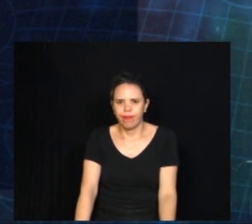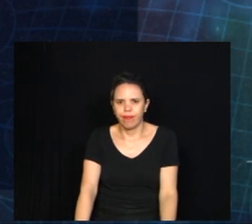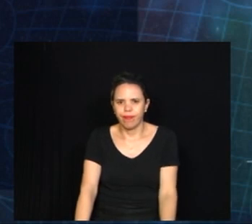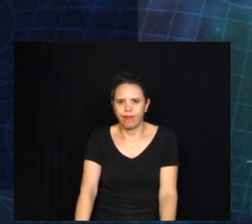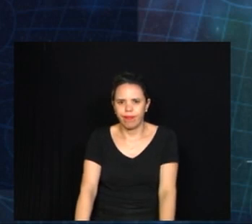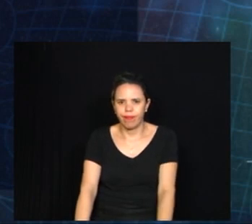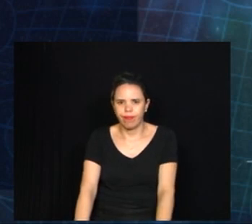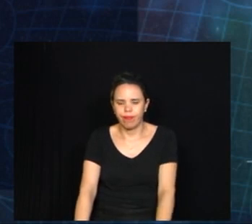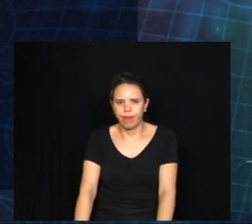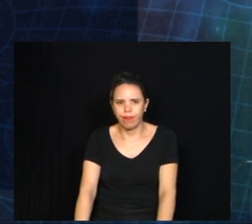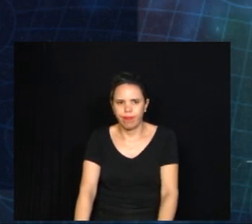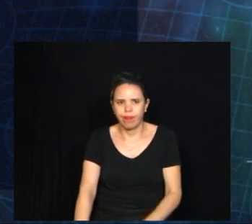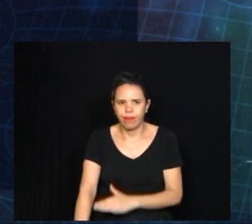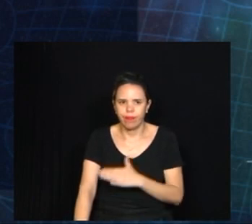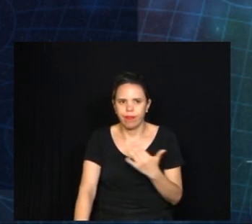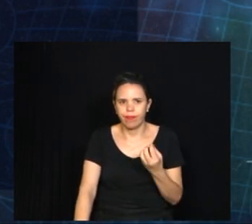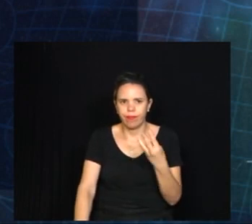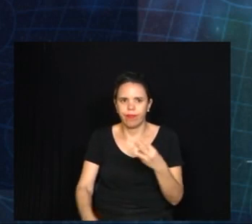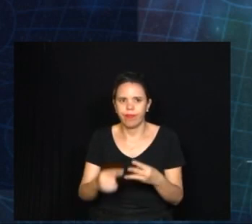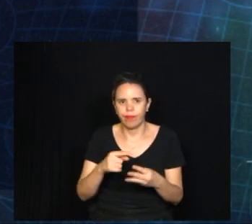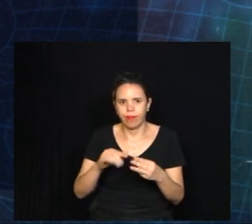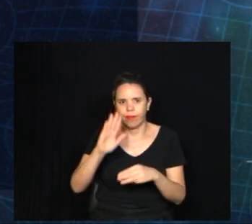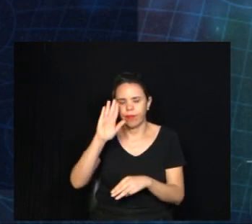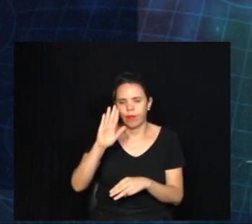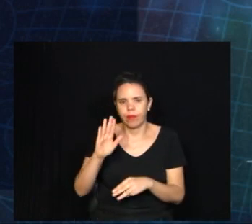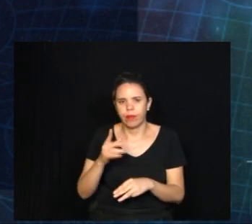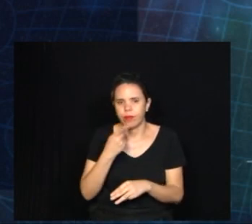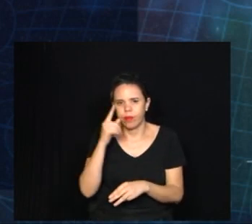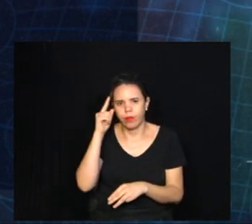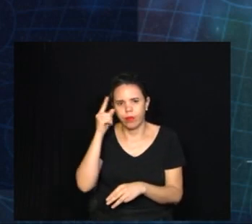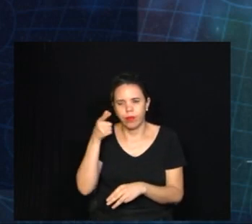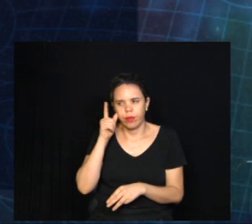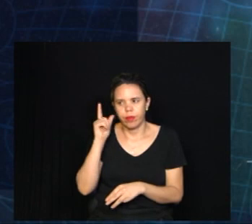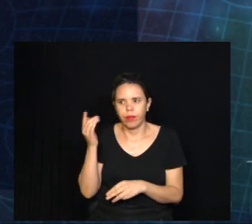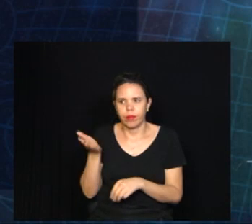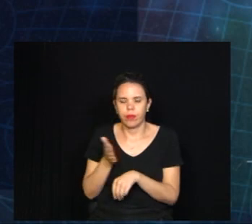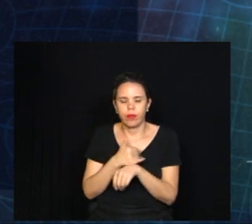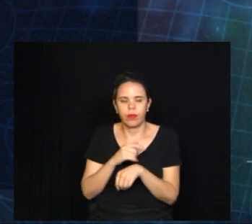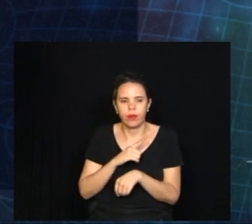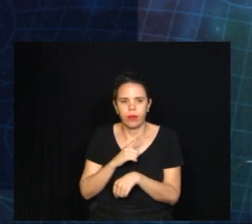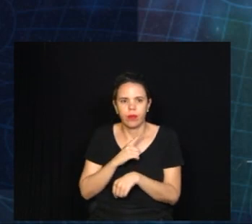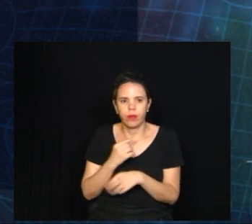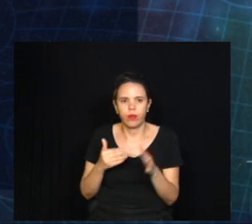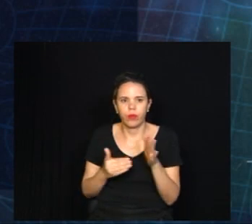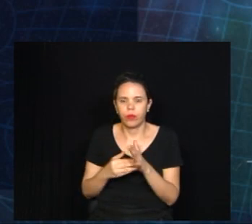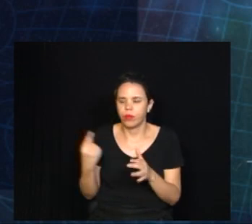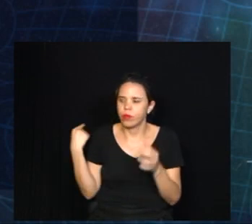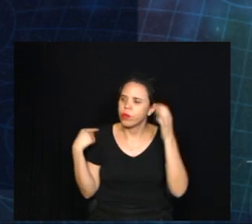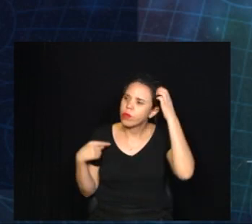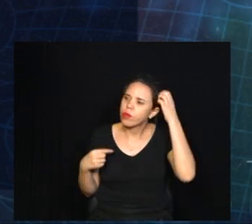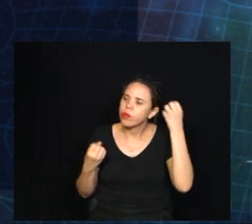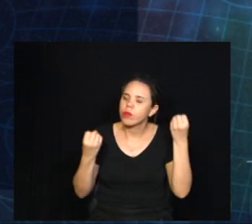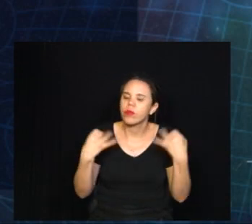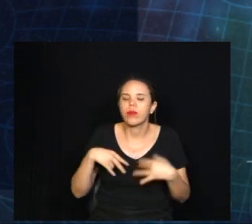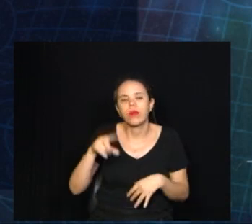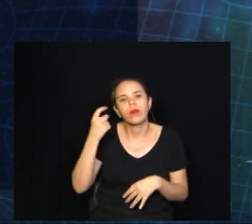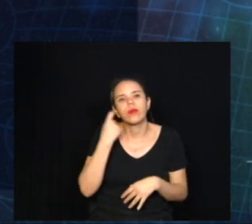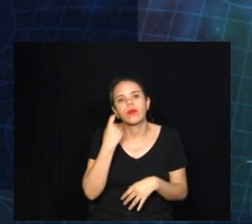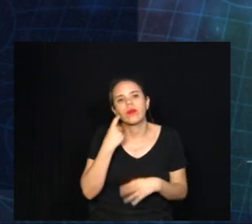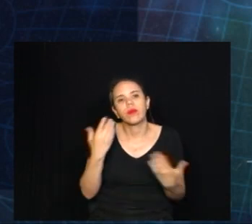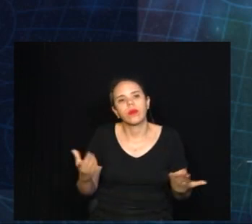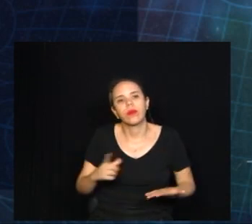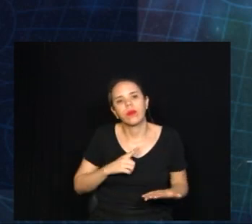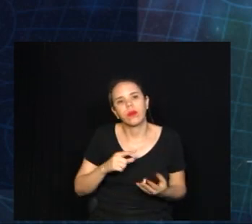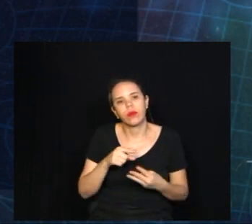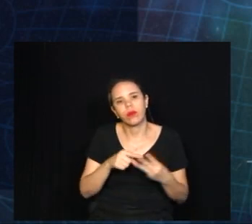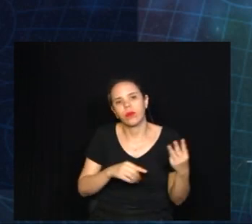4.446 óbitos, são 3 a mais que o dia anterior. A gente tinha tido o último relatório na sexta-feira, agora tivemos